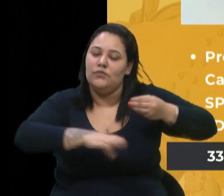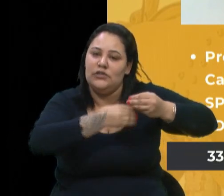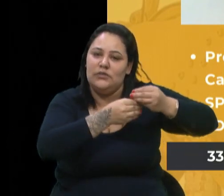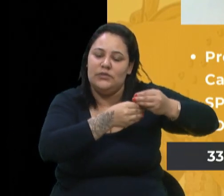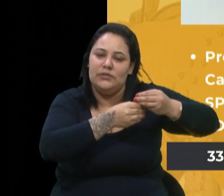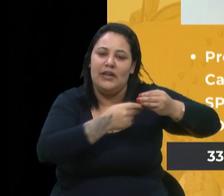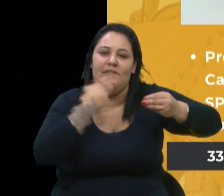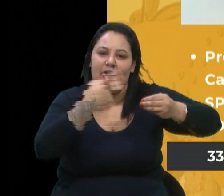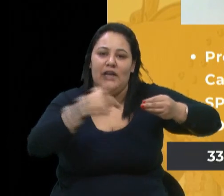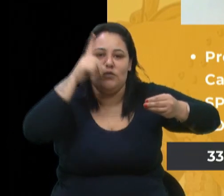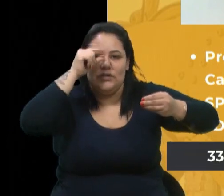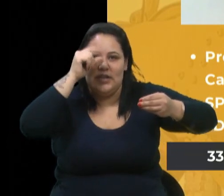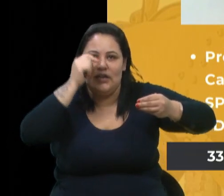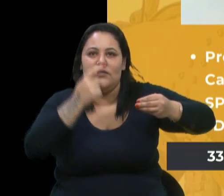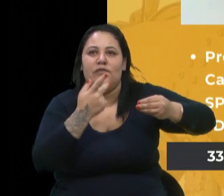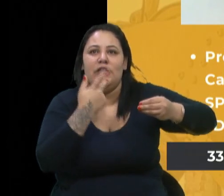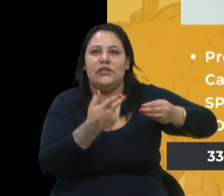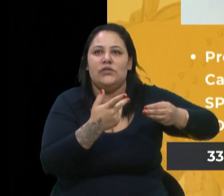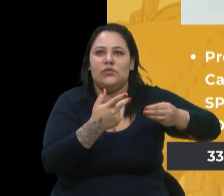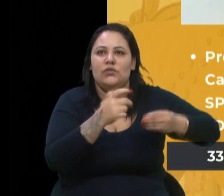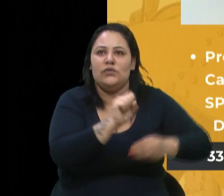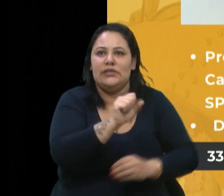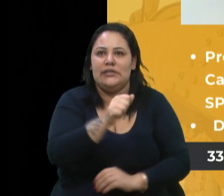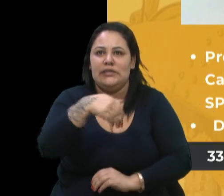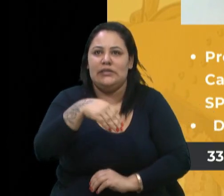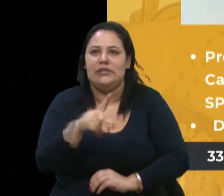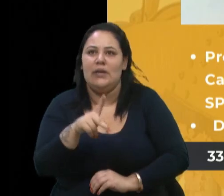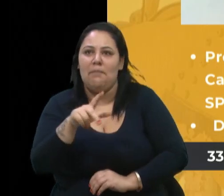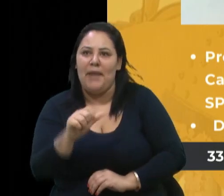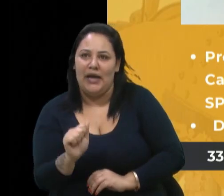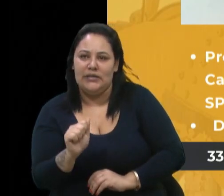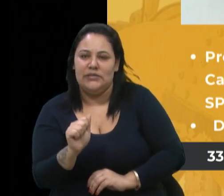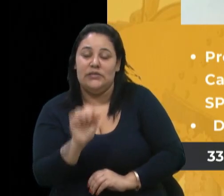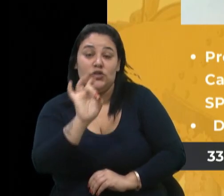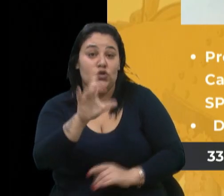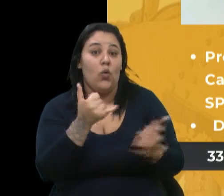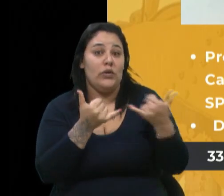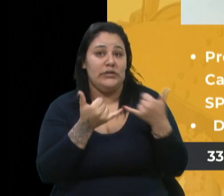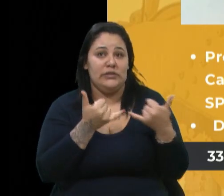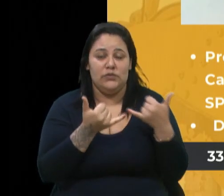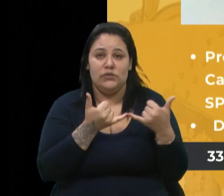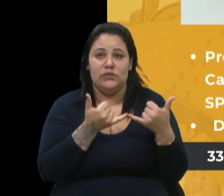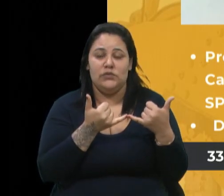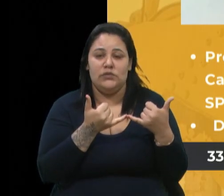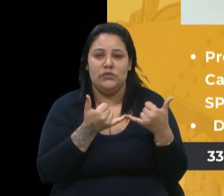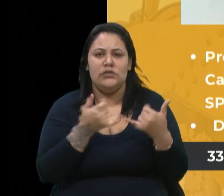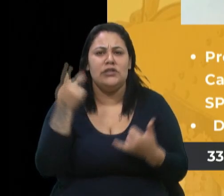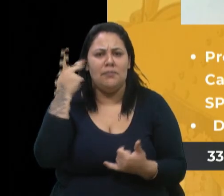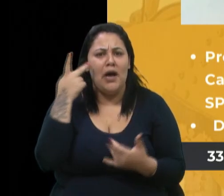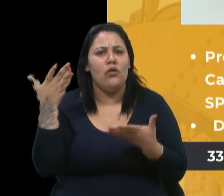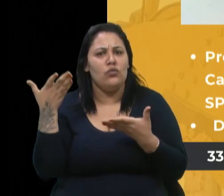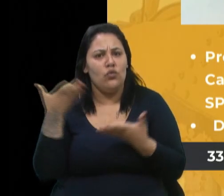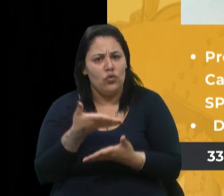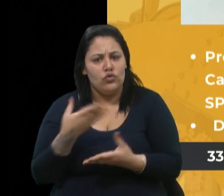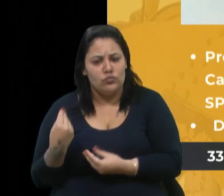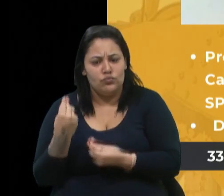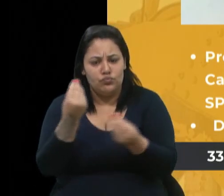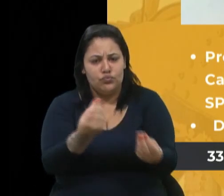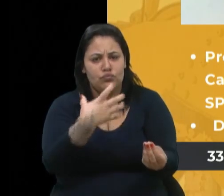relação ao SampaCast, que é só um exemplo. São Paulo hoje oferece de forma